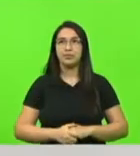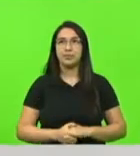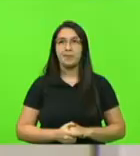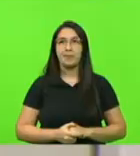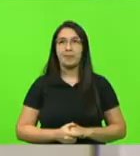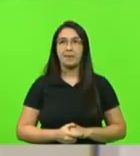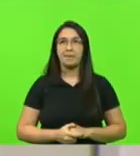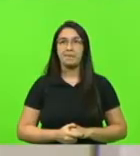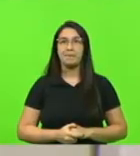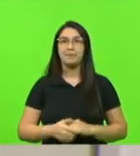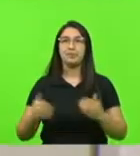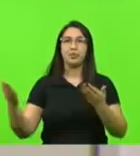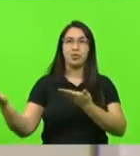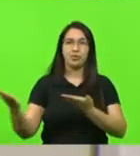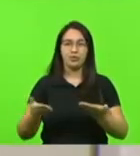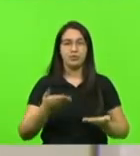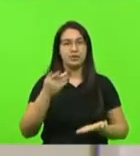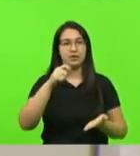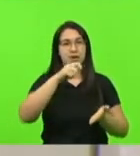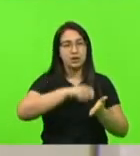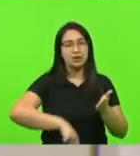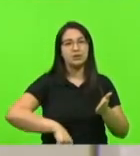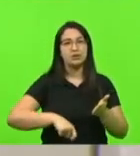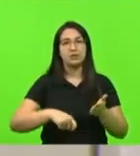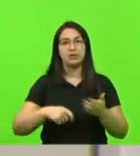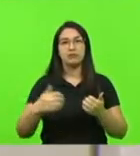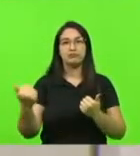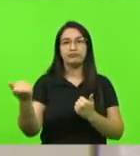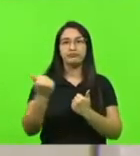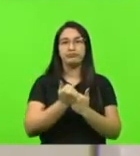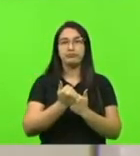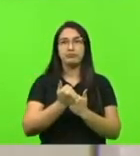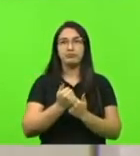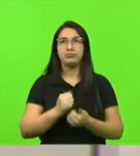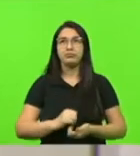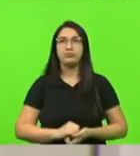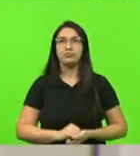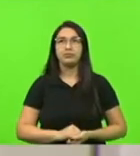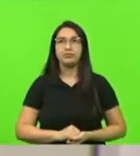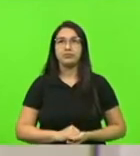Eu o convido para assinar o termo de posse.